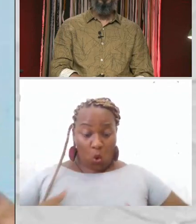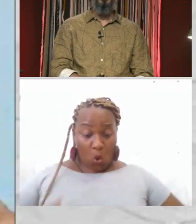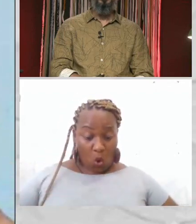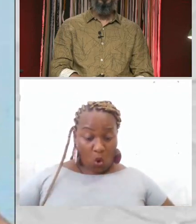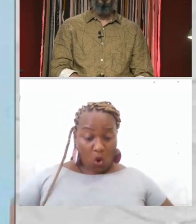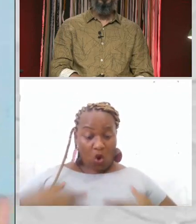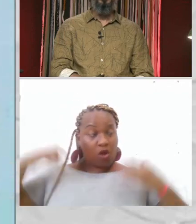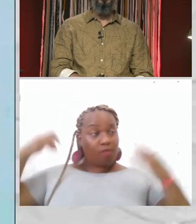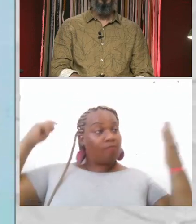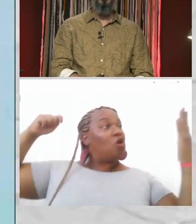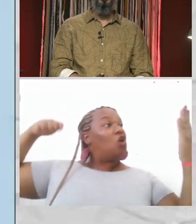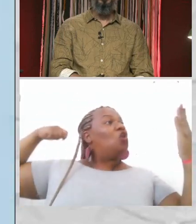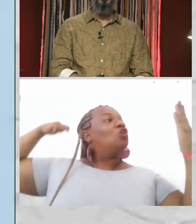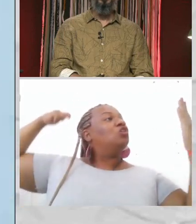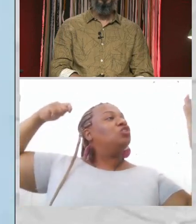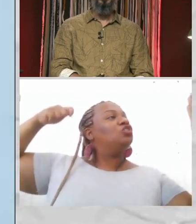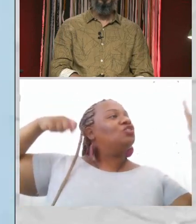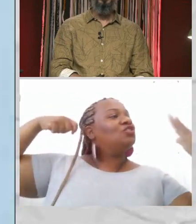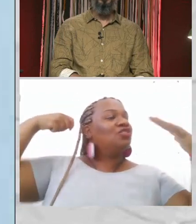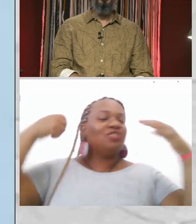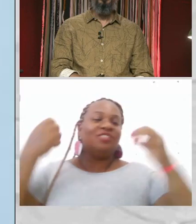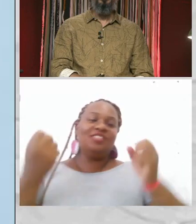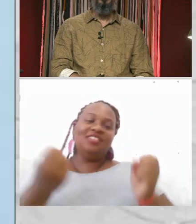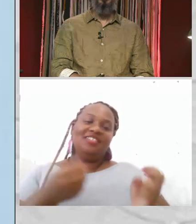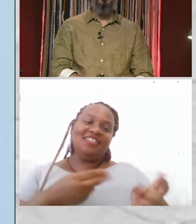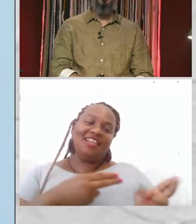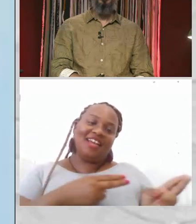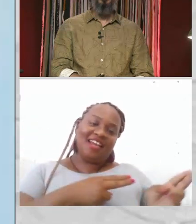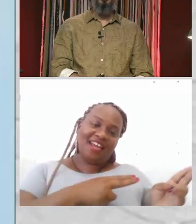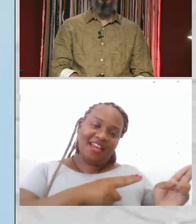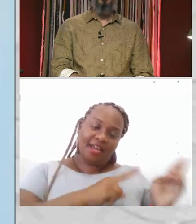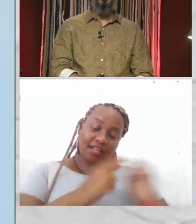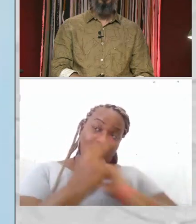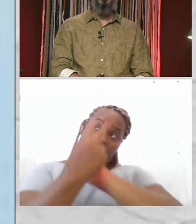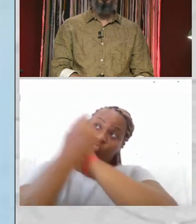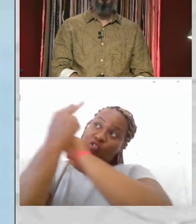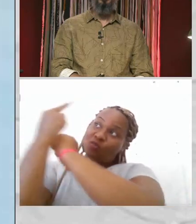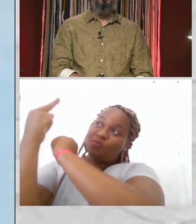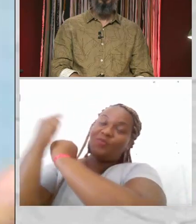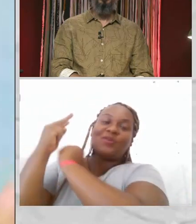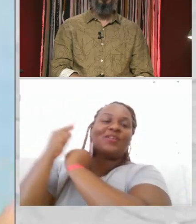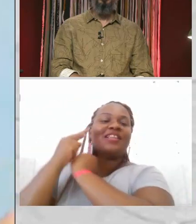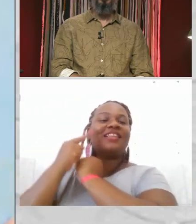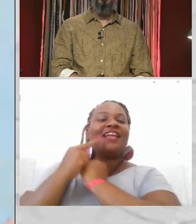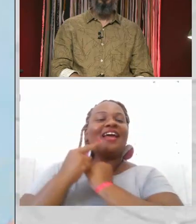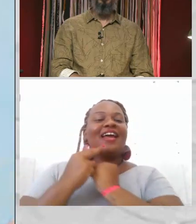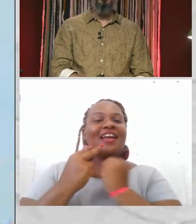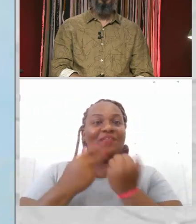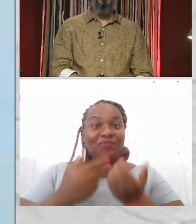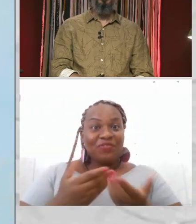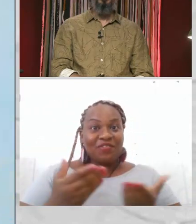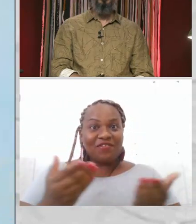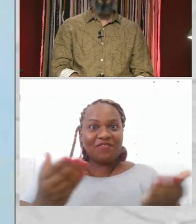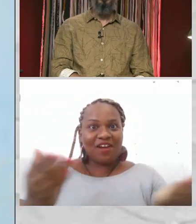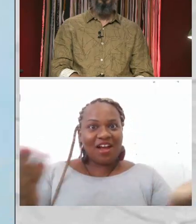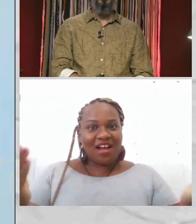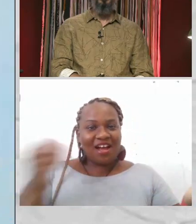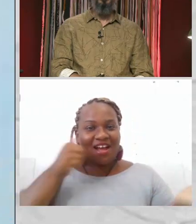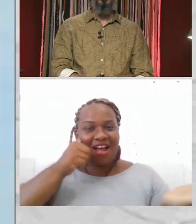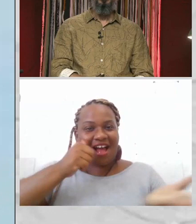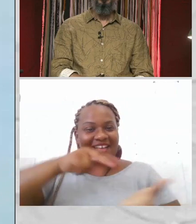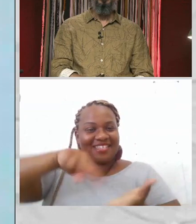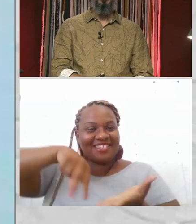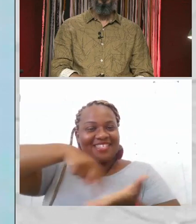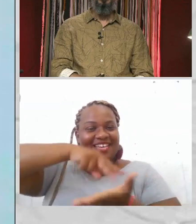Oiá, feita que o sagrado protege. E fá, sambadeira de lá. E